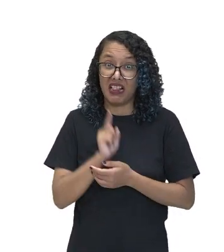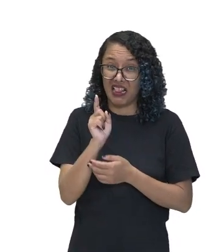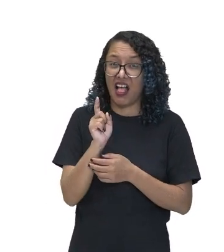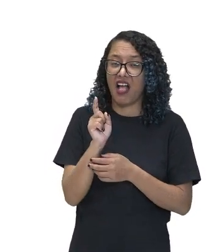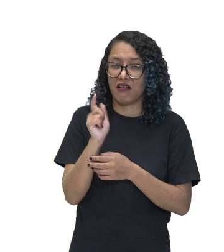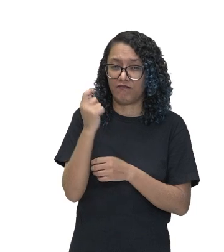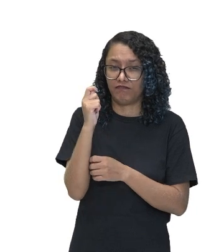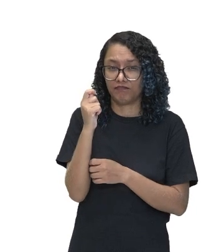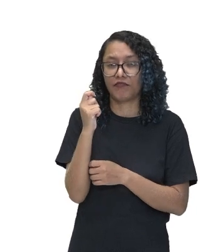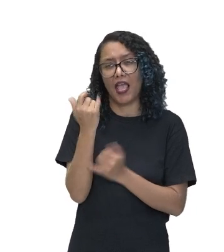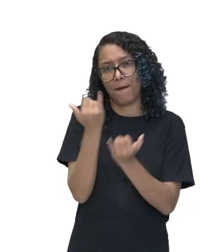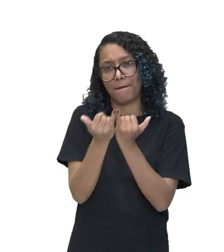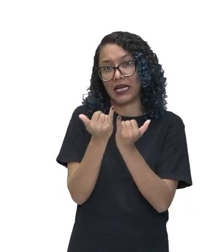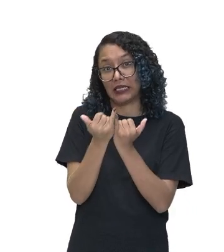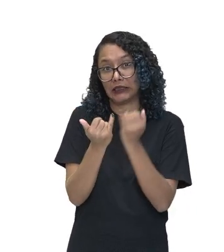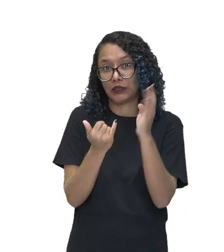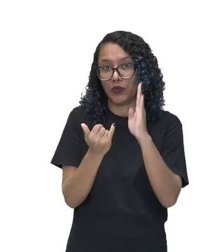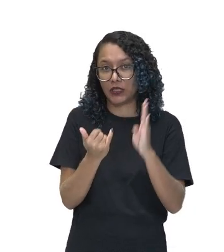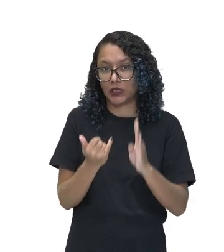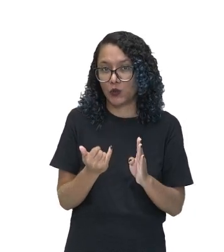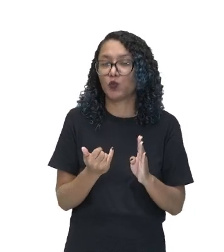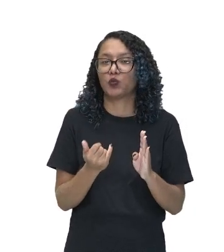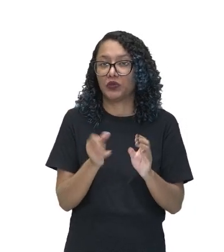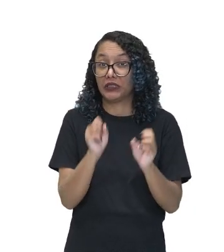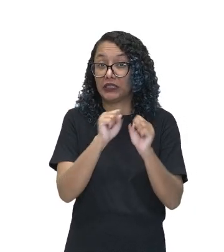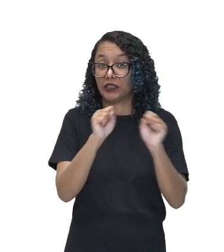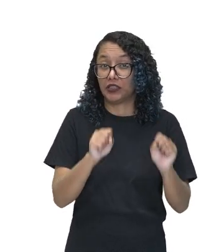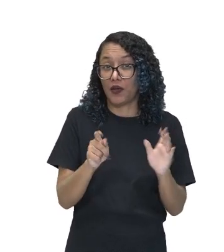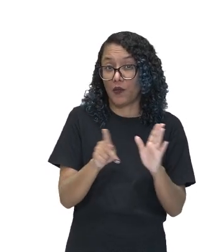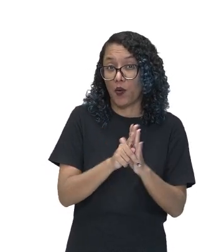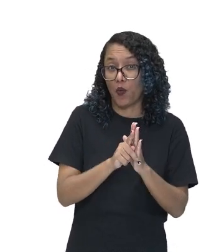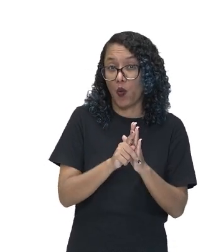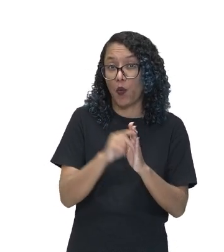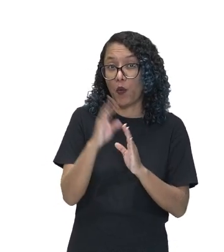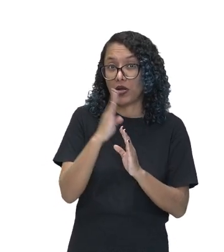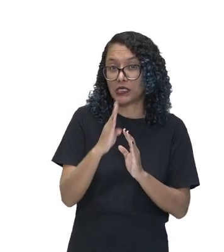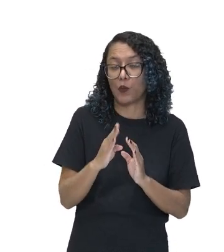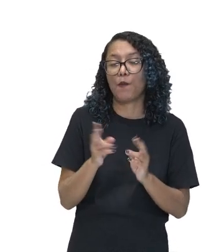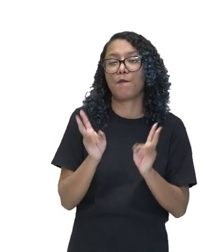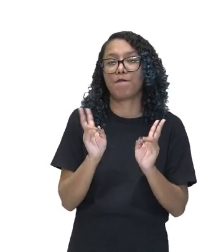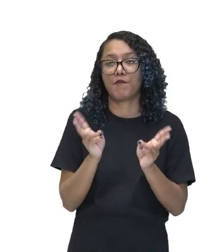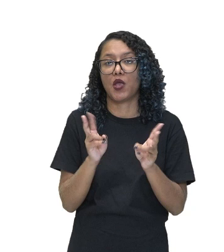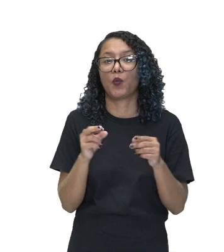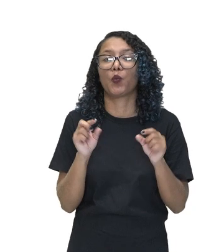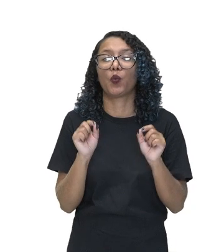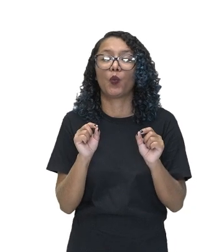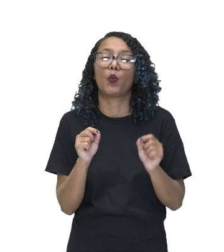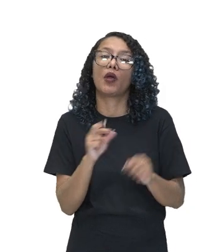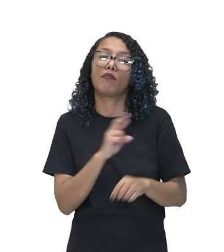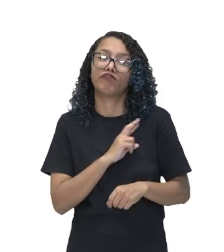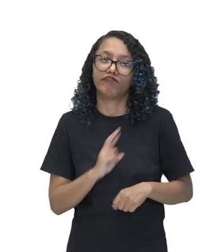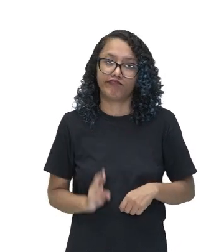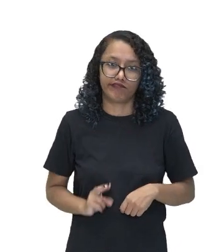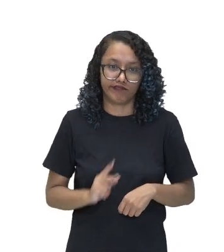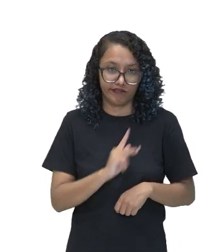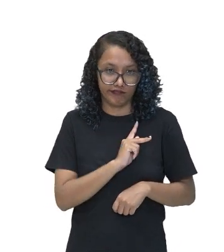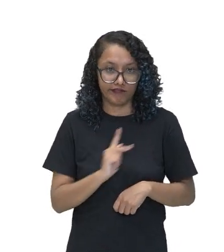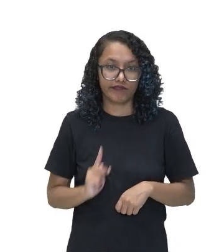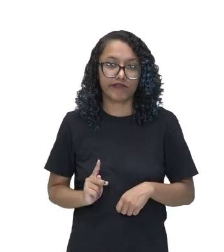é parecido, né? É o mesmo sistema de governo do Brasil, que é uma república